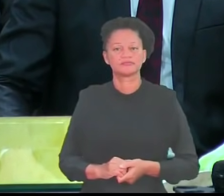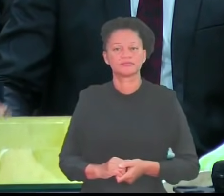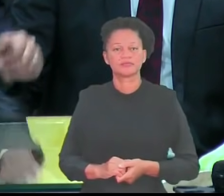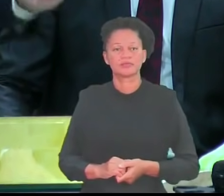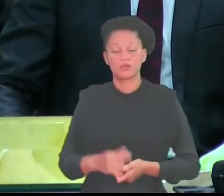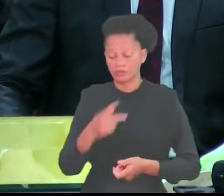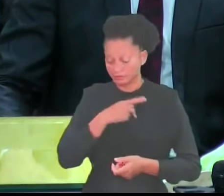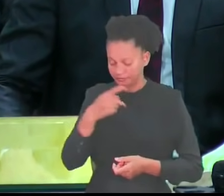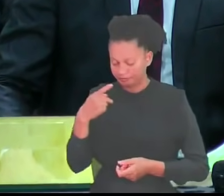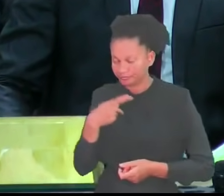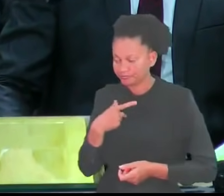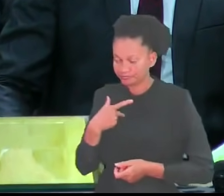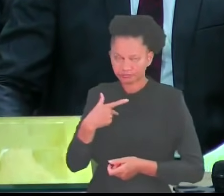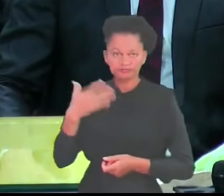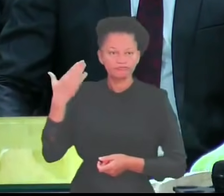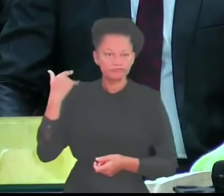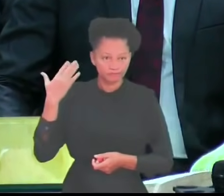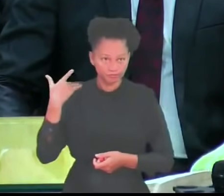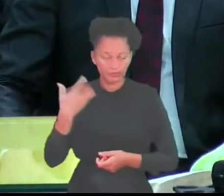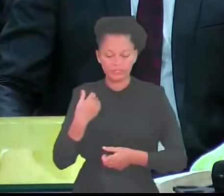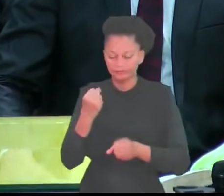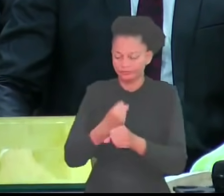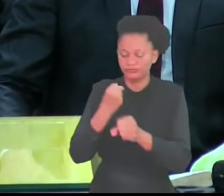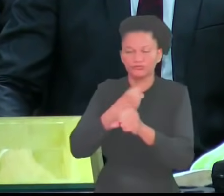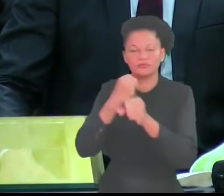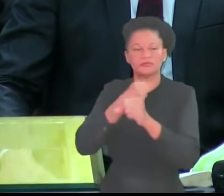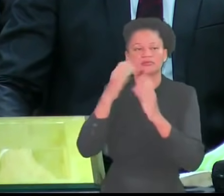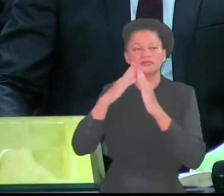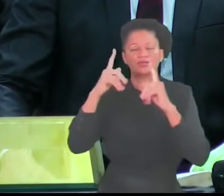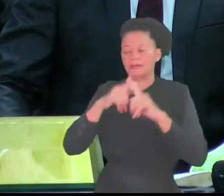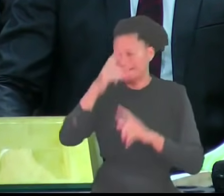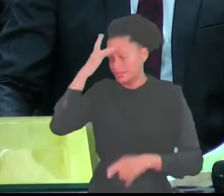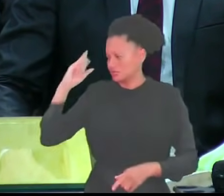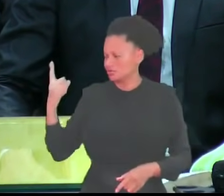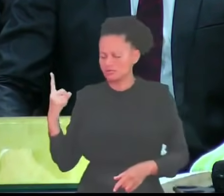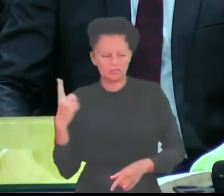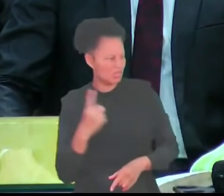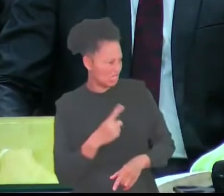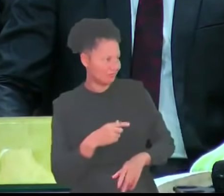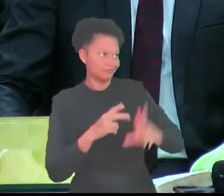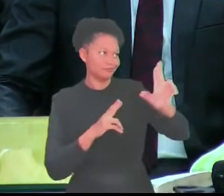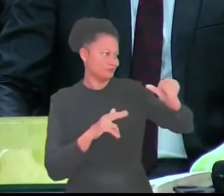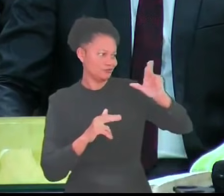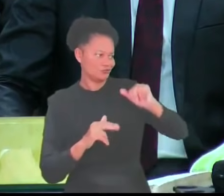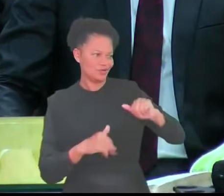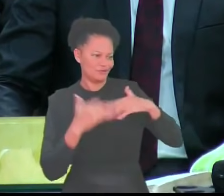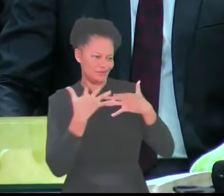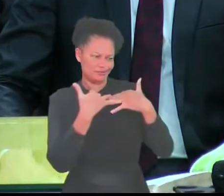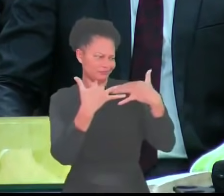Um pastor estava construindo um templo e alguém disse: nunca vai encher.